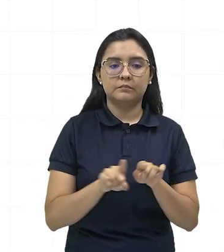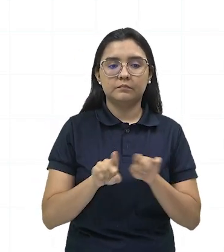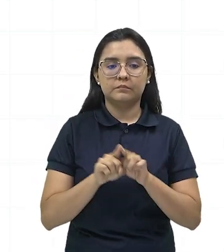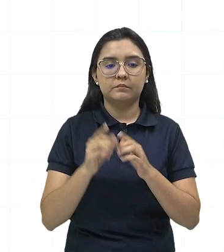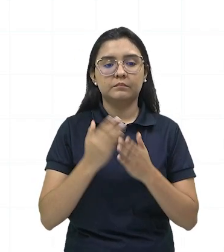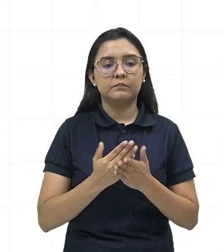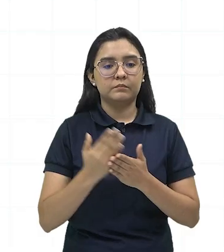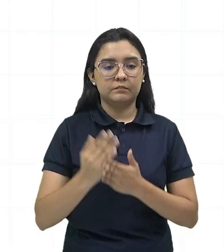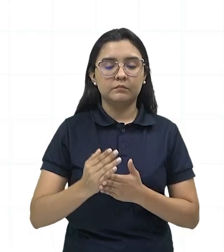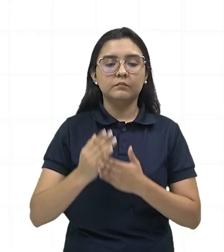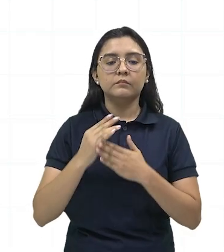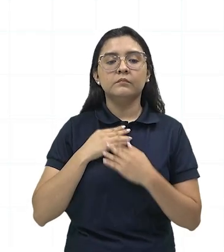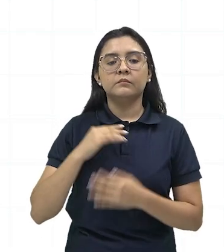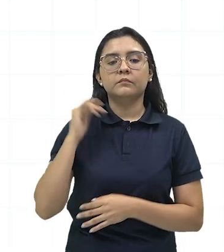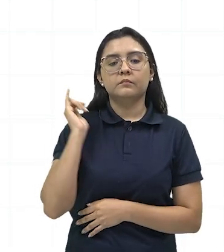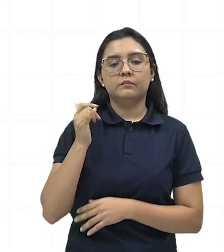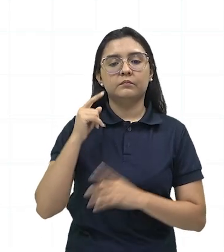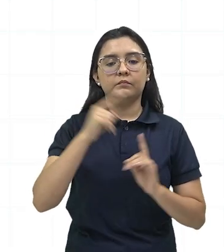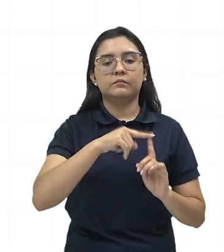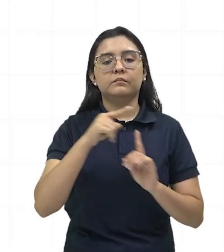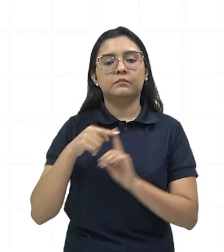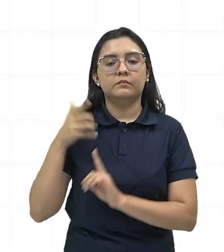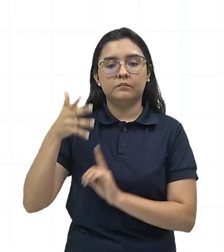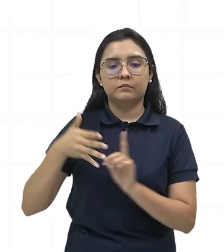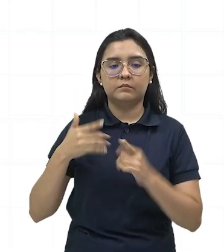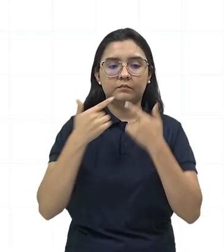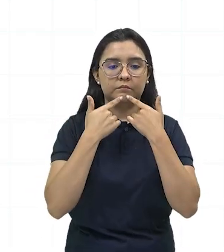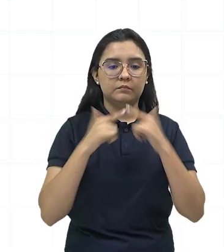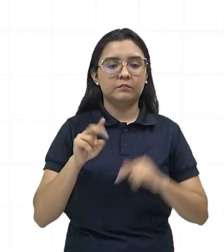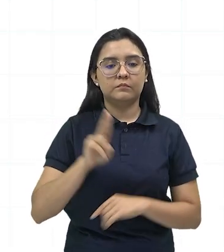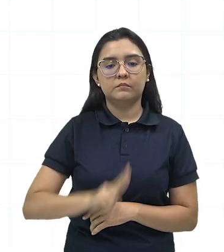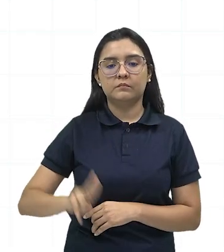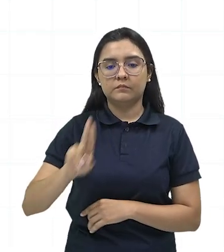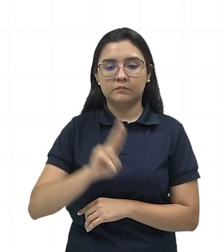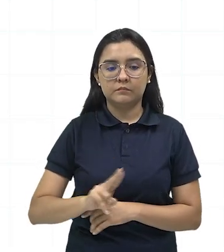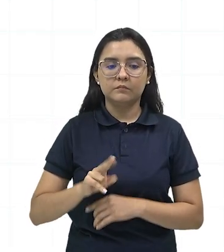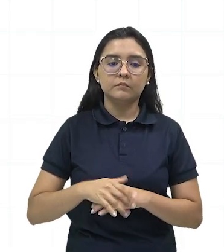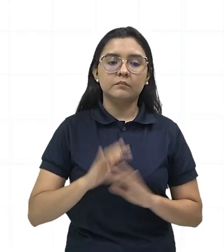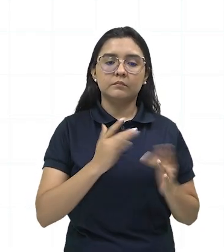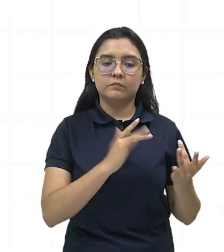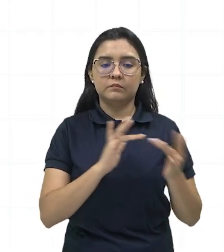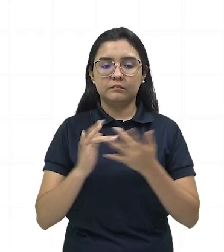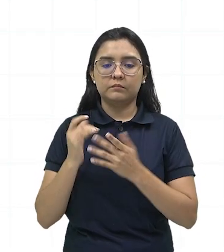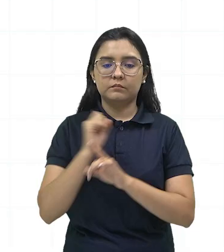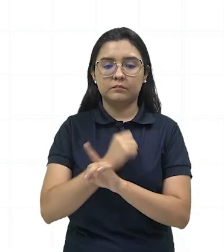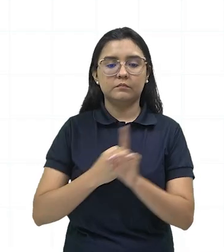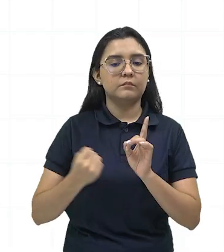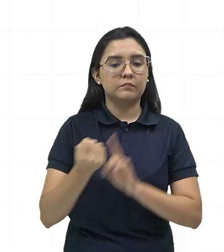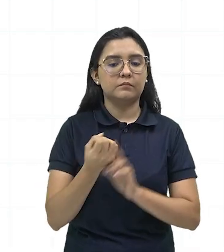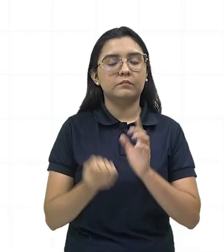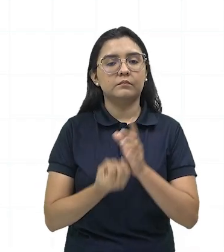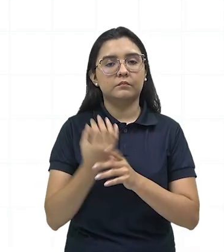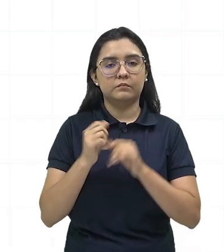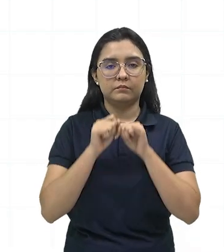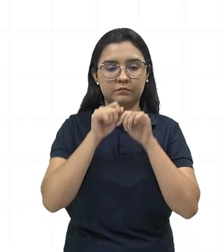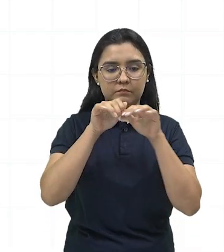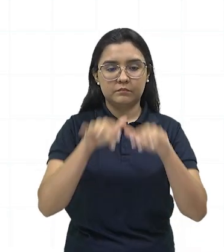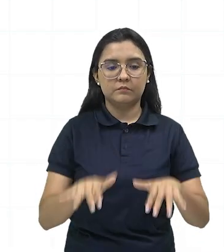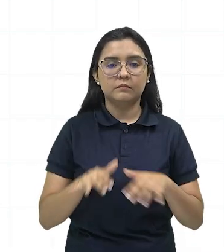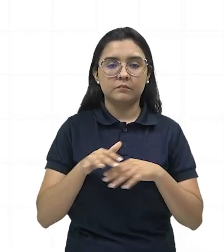iniciar a narrativa, tipos de discursos, linguagem empregada levando em consideração o contexto social de